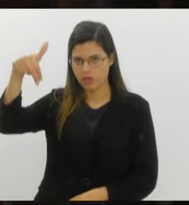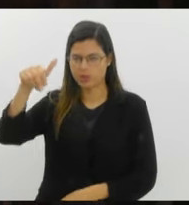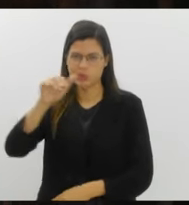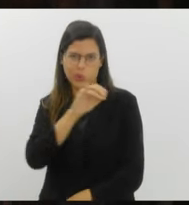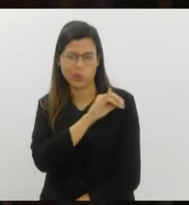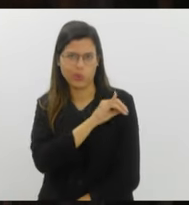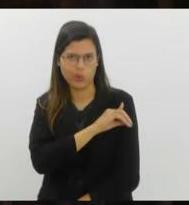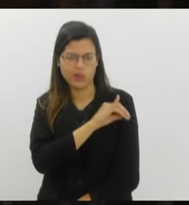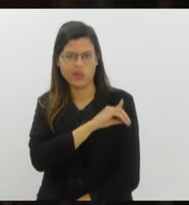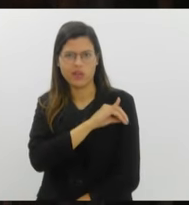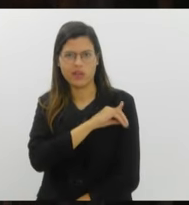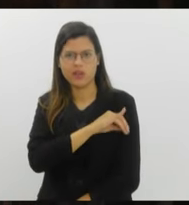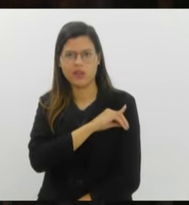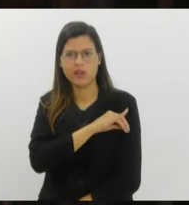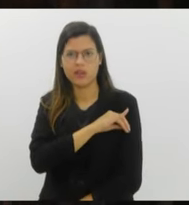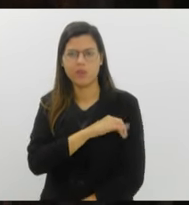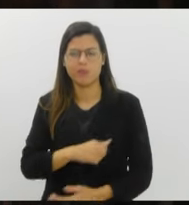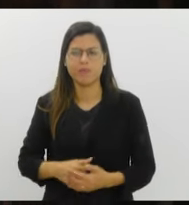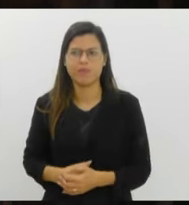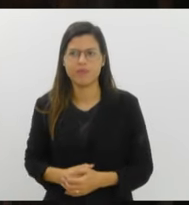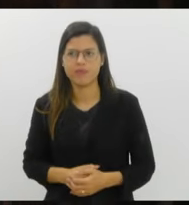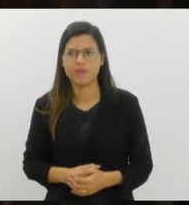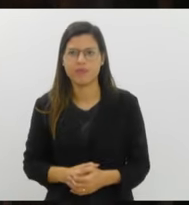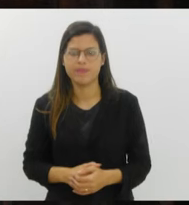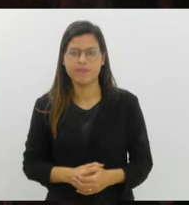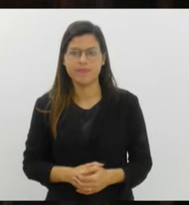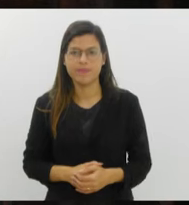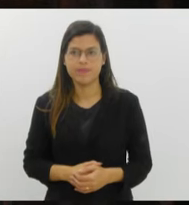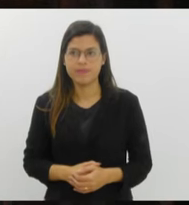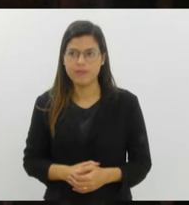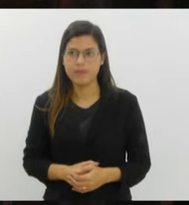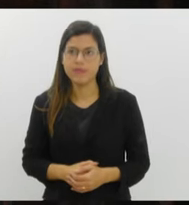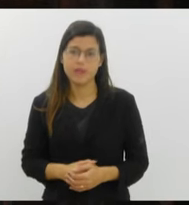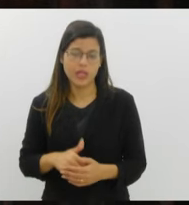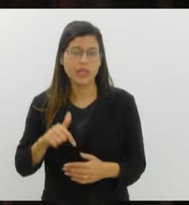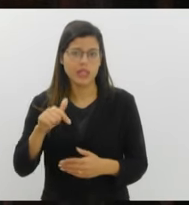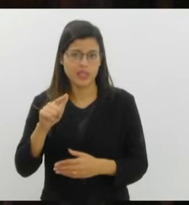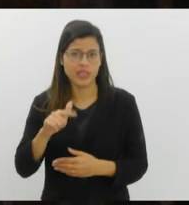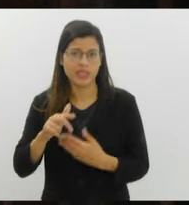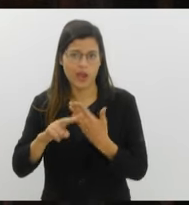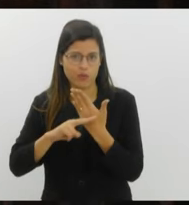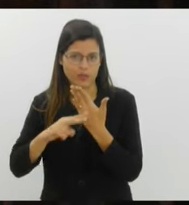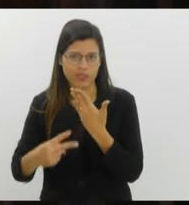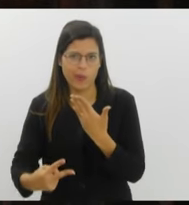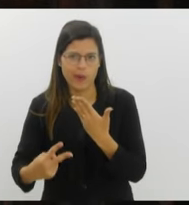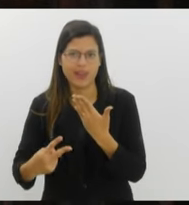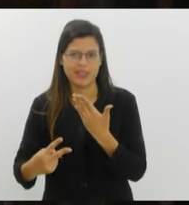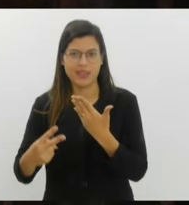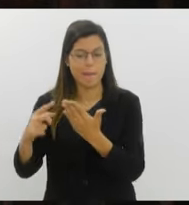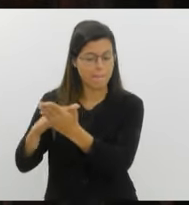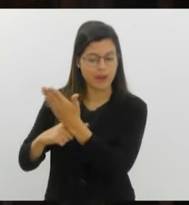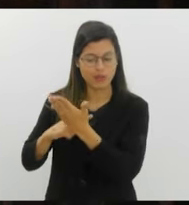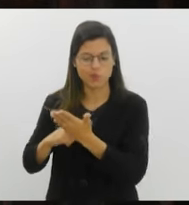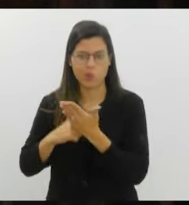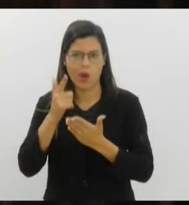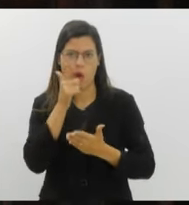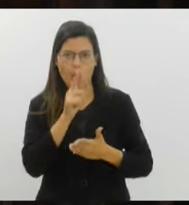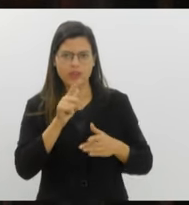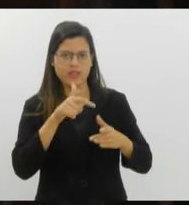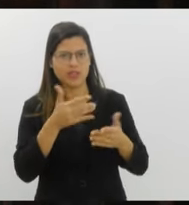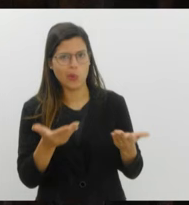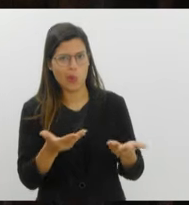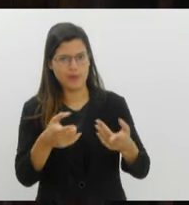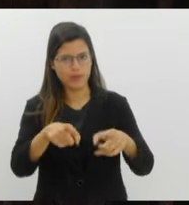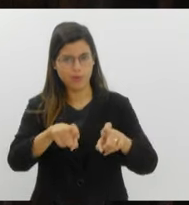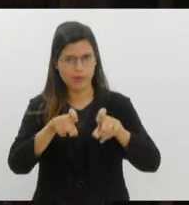foi o grande causador do Bruno estar aqui hoje tomando posse. Municípios, como eu já